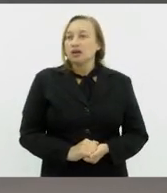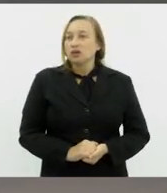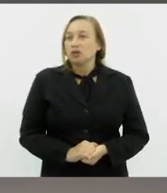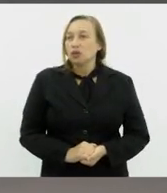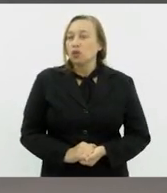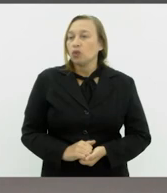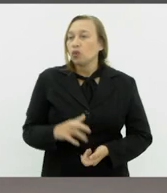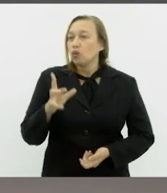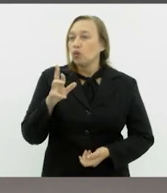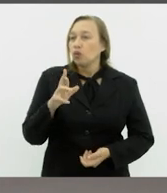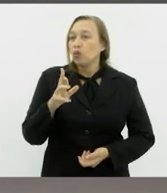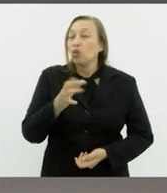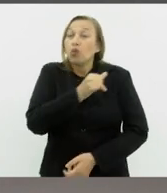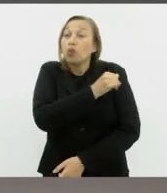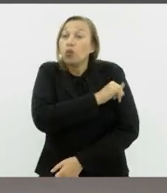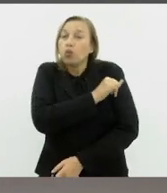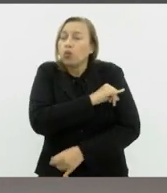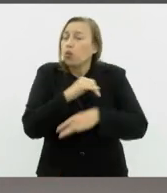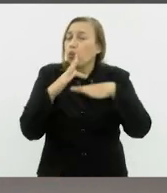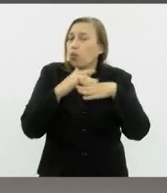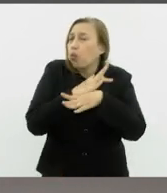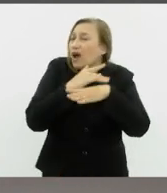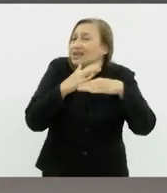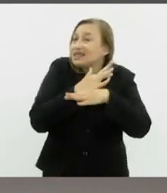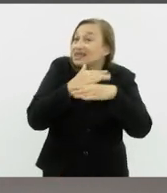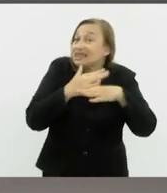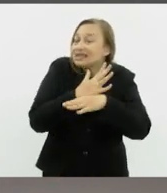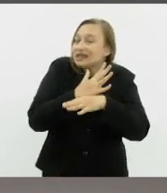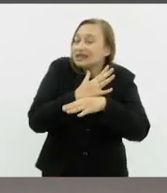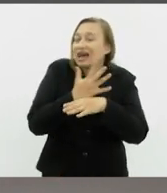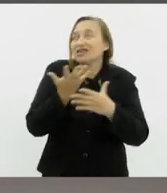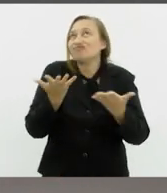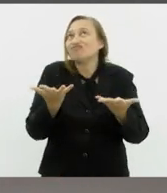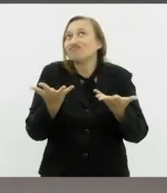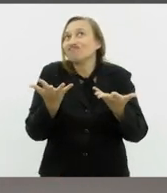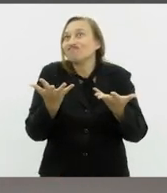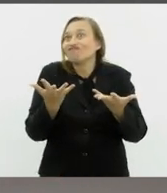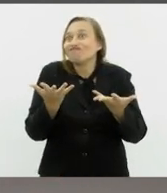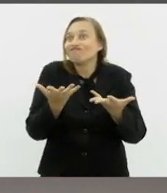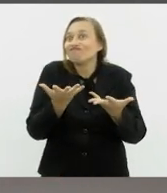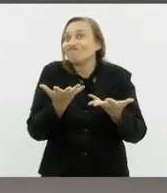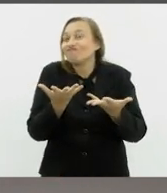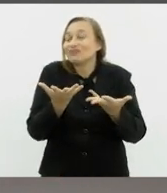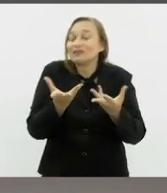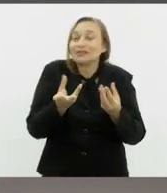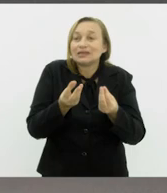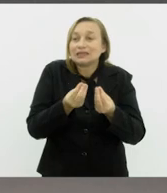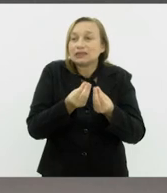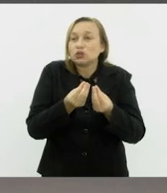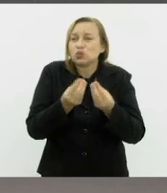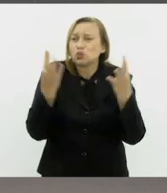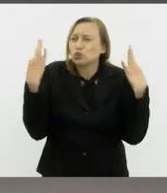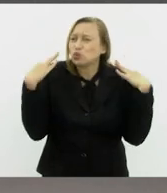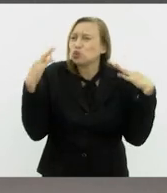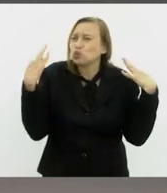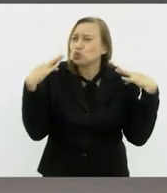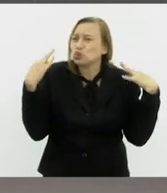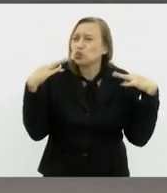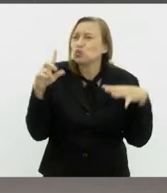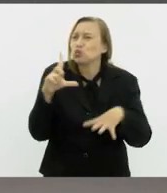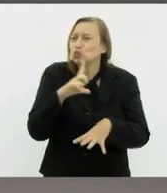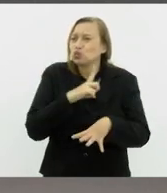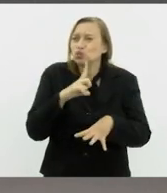O Rio é uma cidade que proporciona um turismo